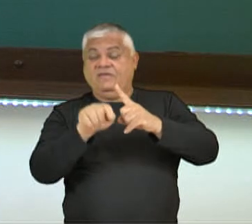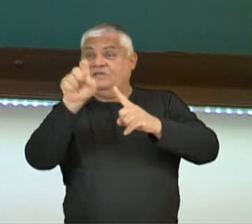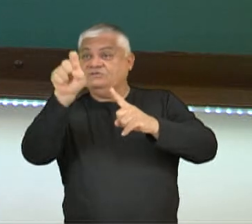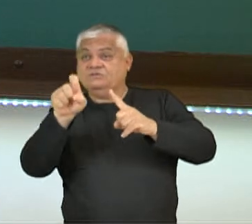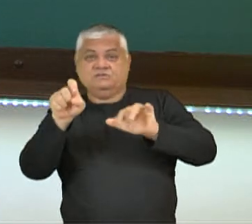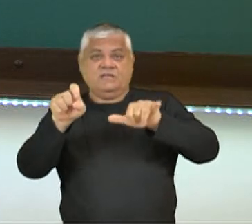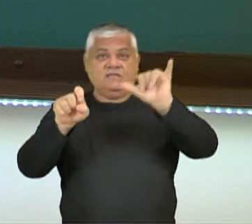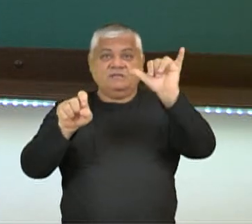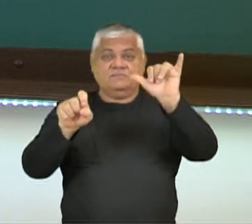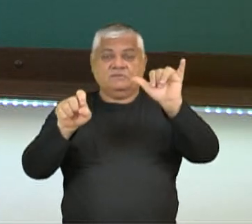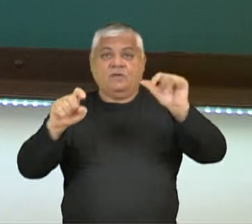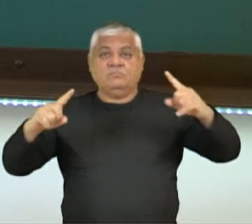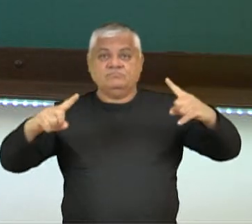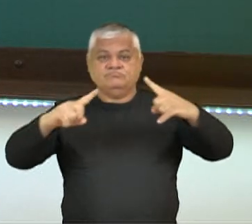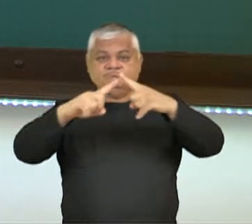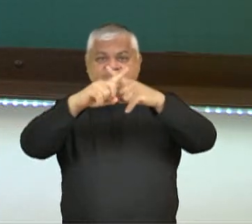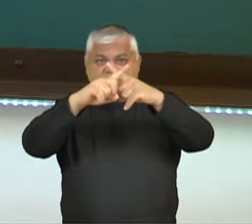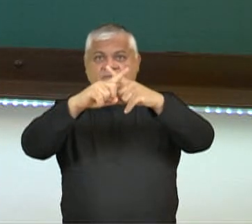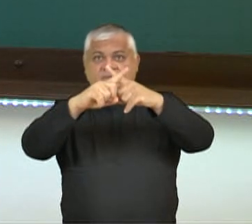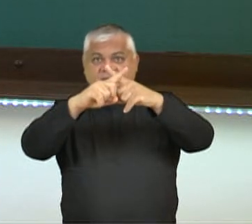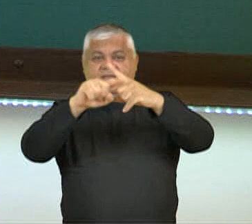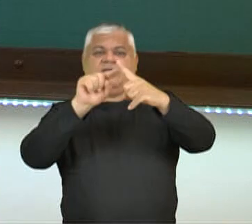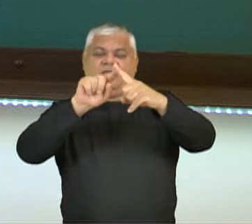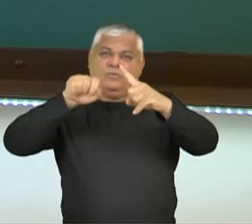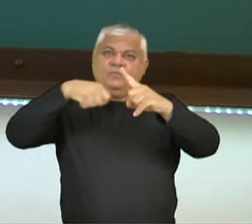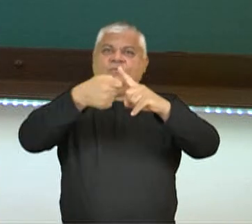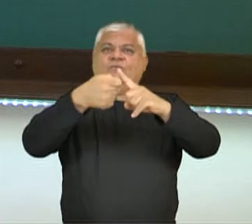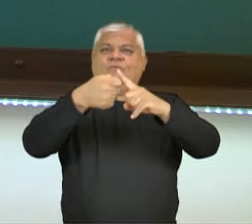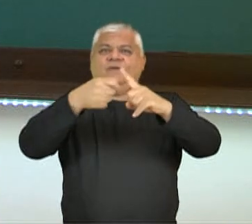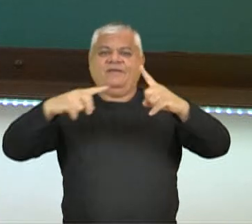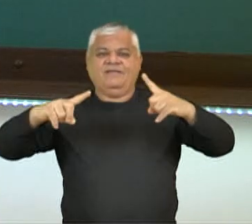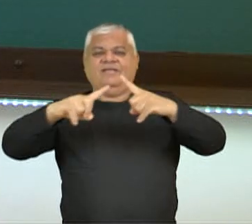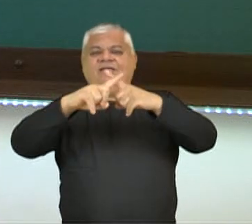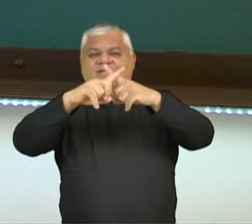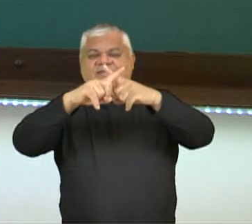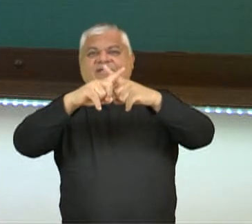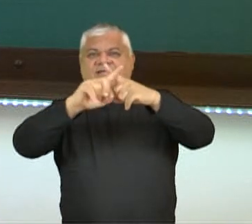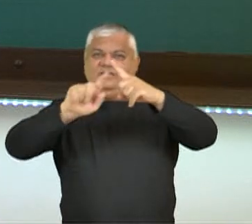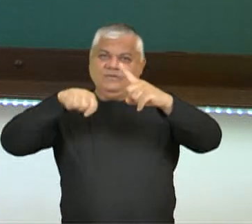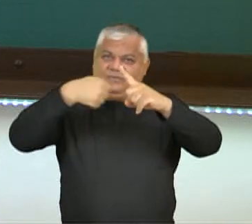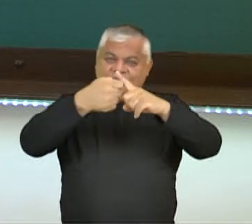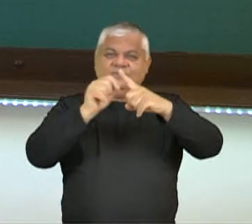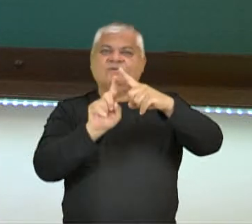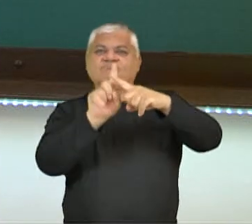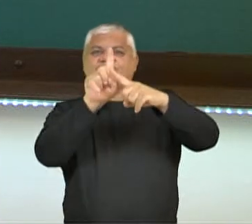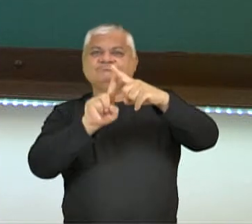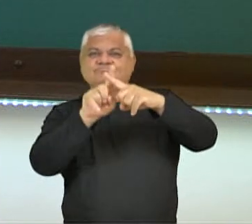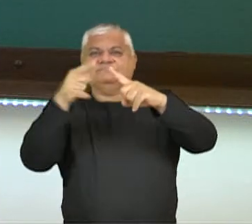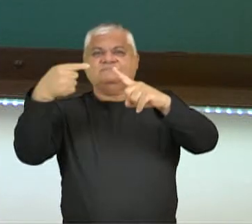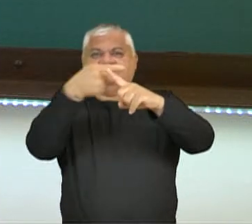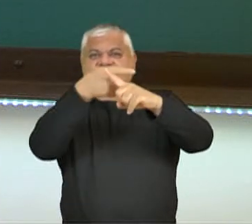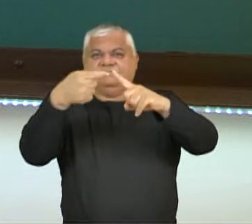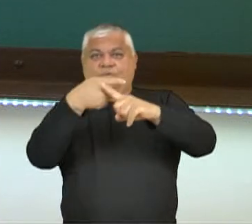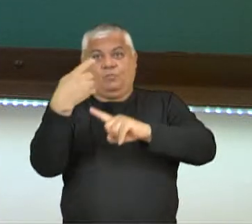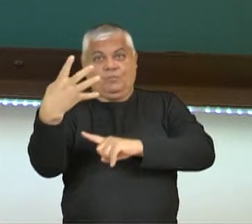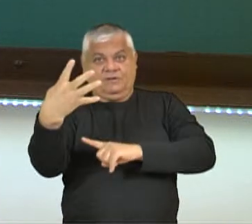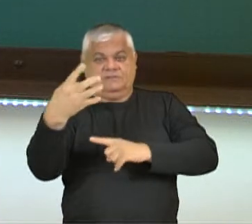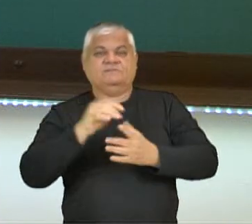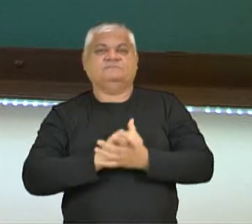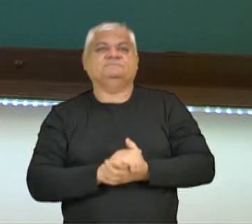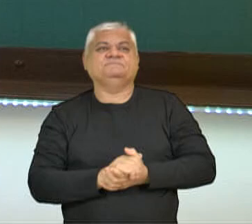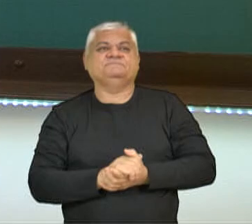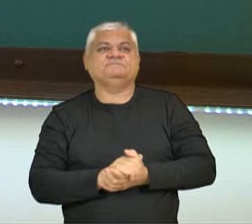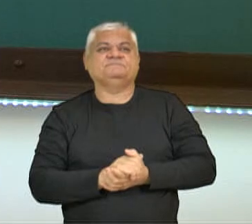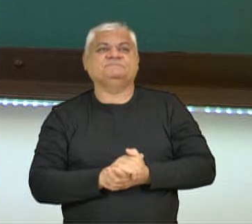Independente, encontrou duas retas, exatamente naquele ponto de encontro ali, eu tenho a formação desses 4 ângulos, tá